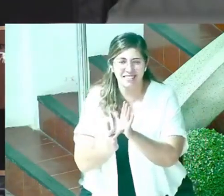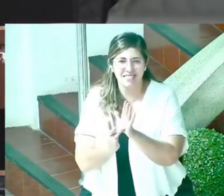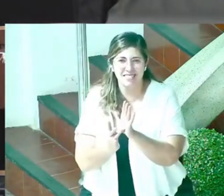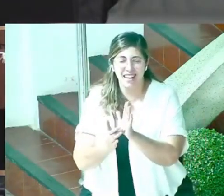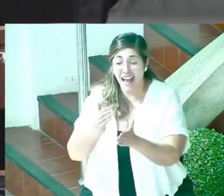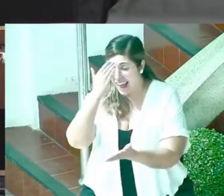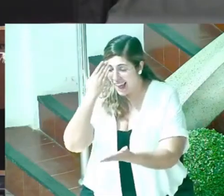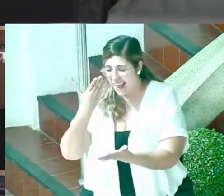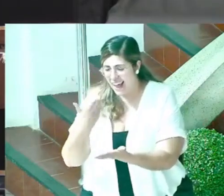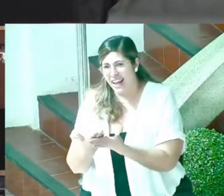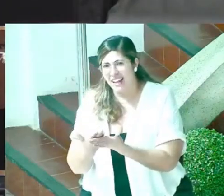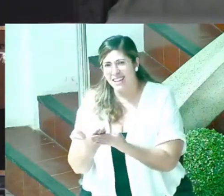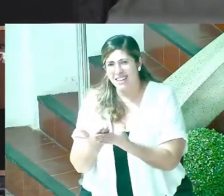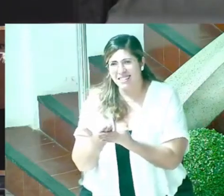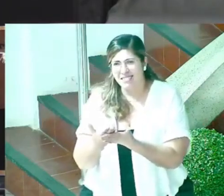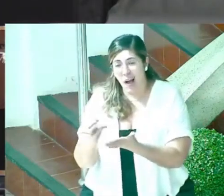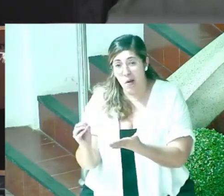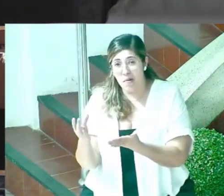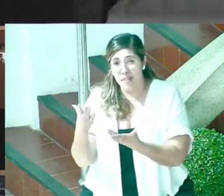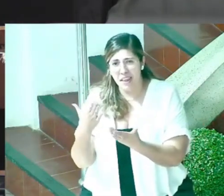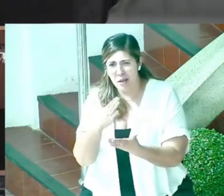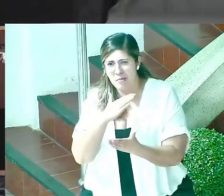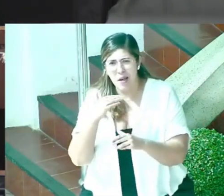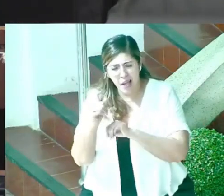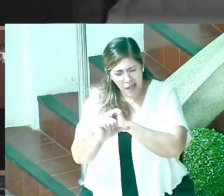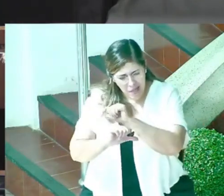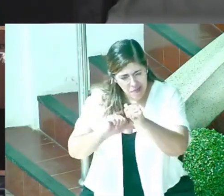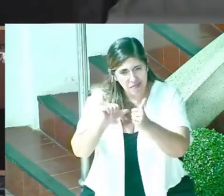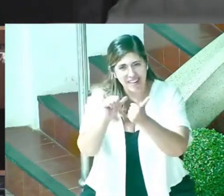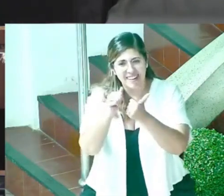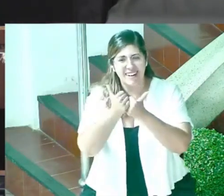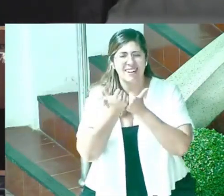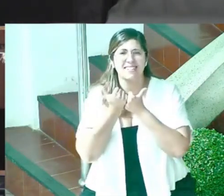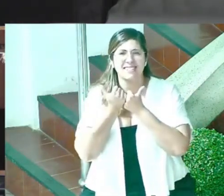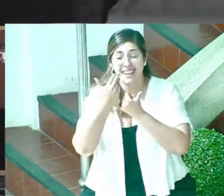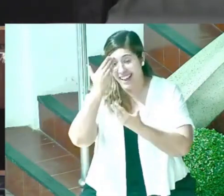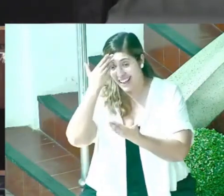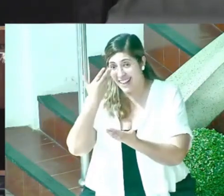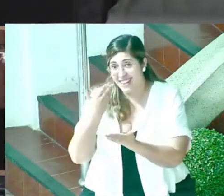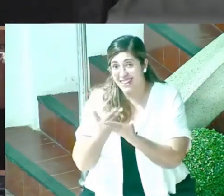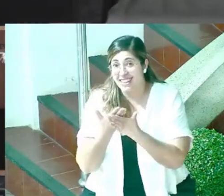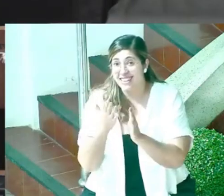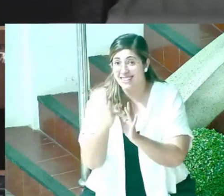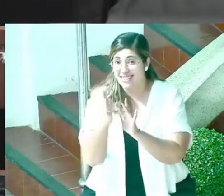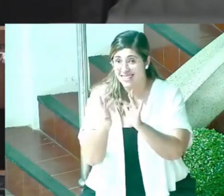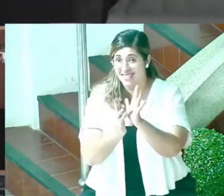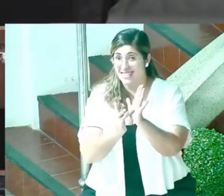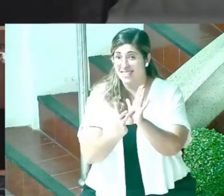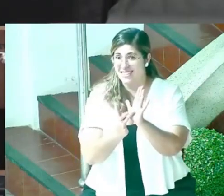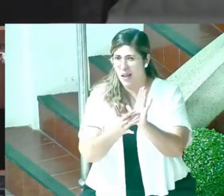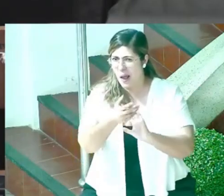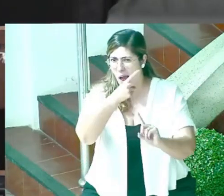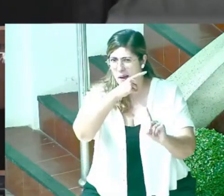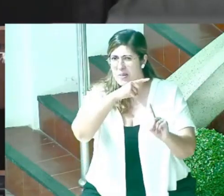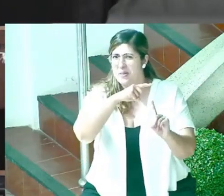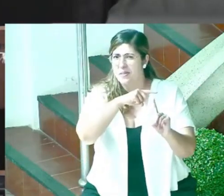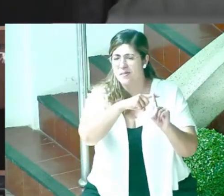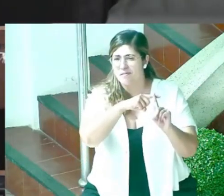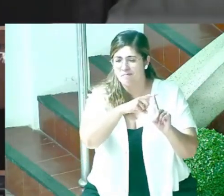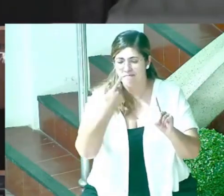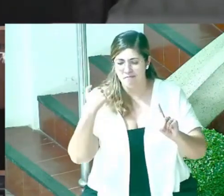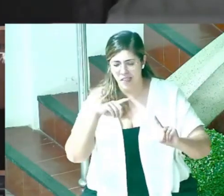suas misericórdias, se nós entendemos que a dívida que